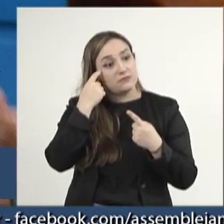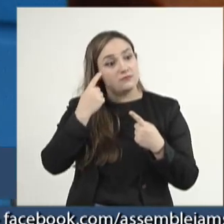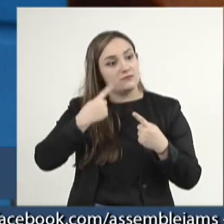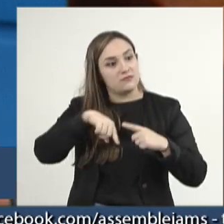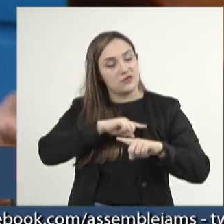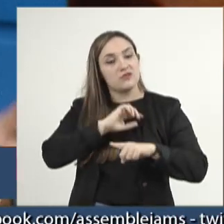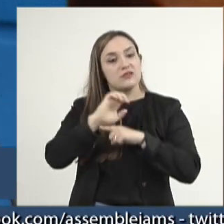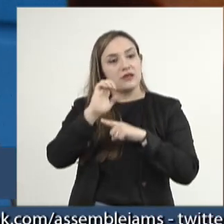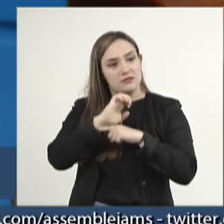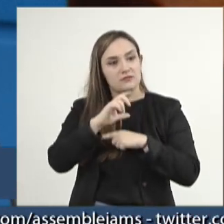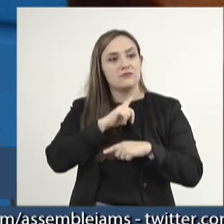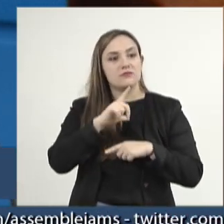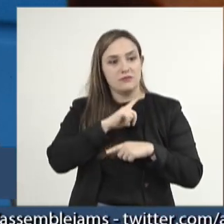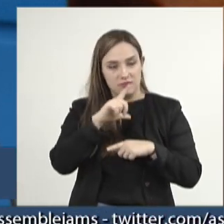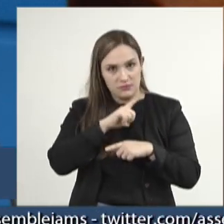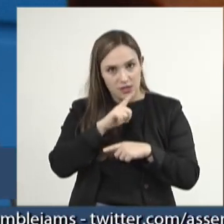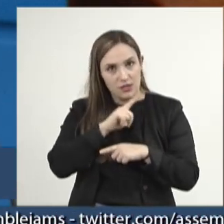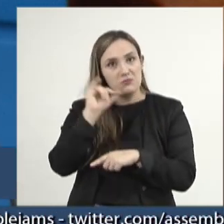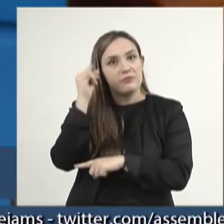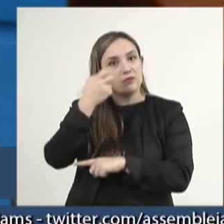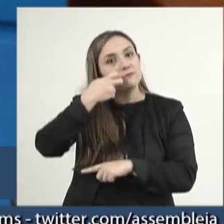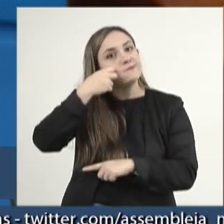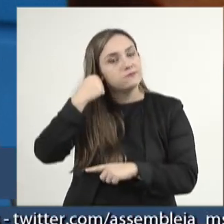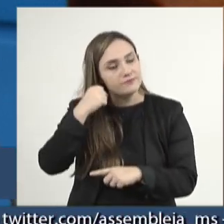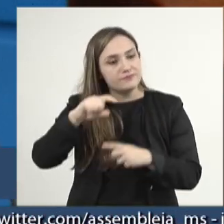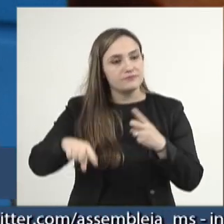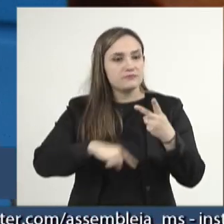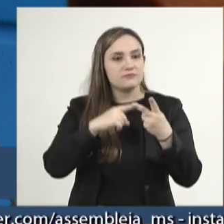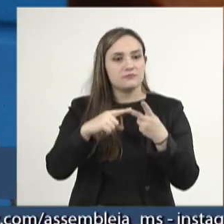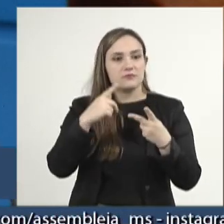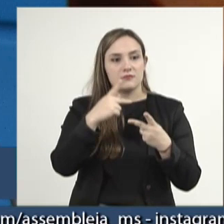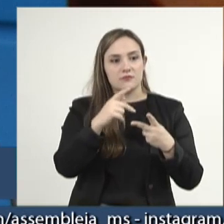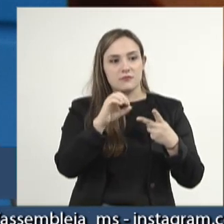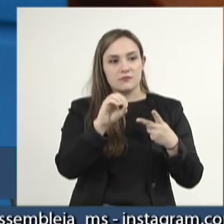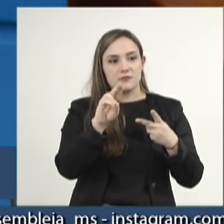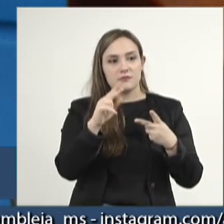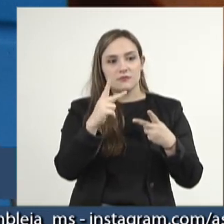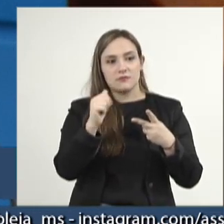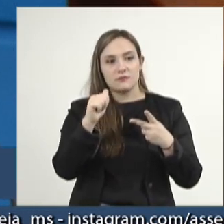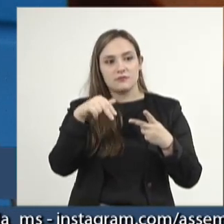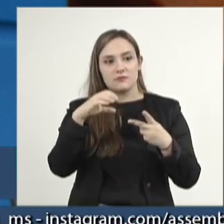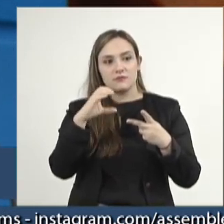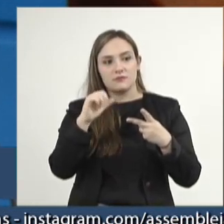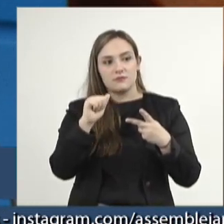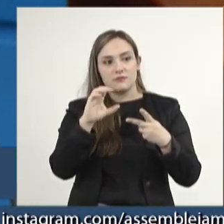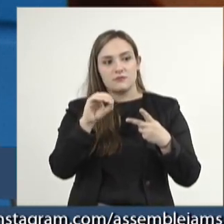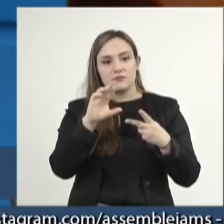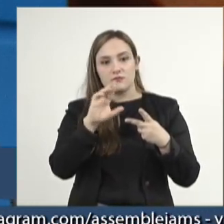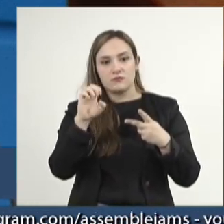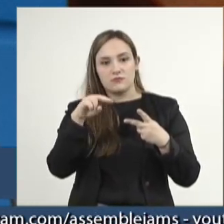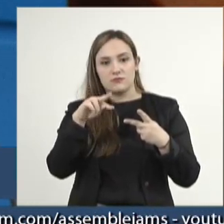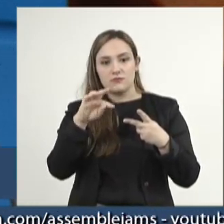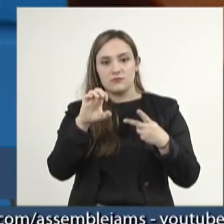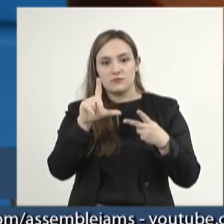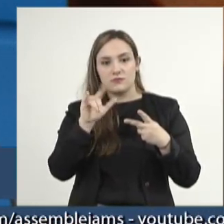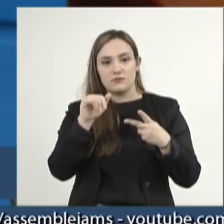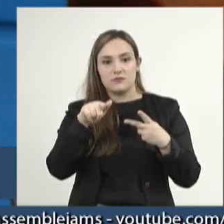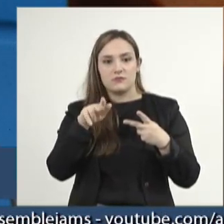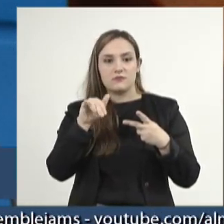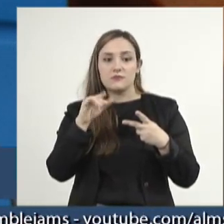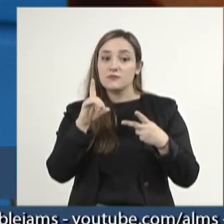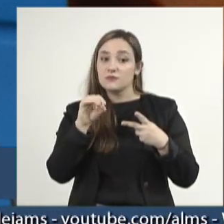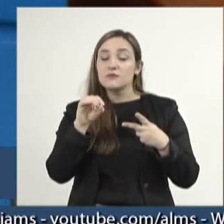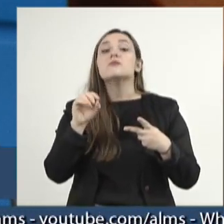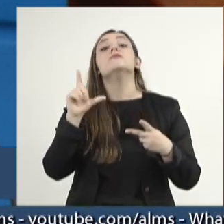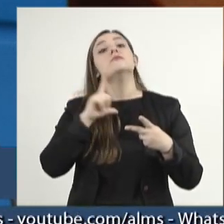tem recursos em caixa, poupança corrente líquida, que nós temos, uma vez que o Estado é